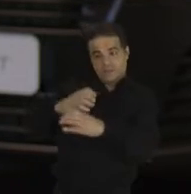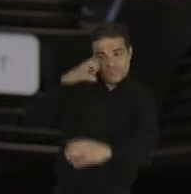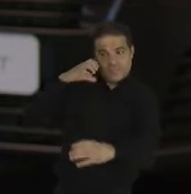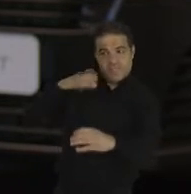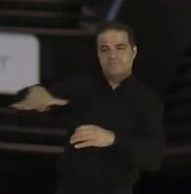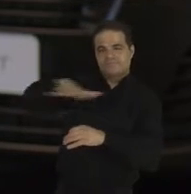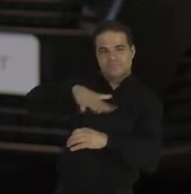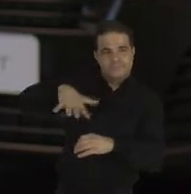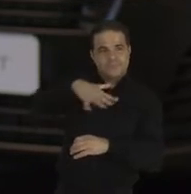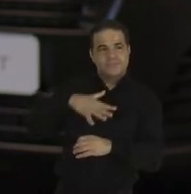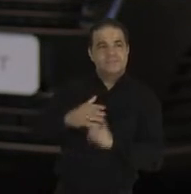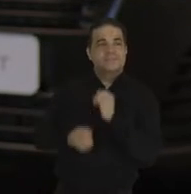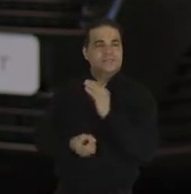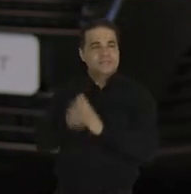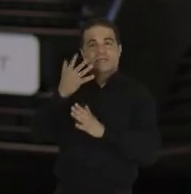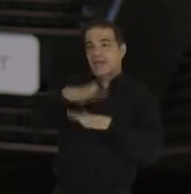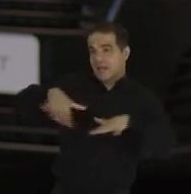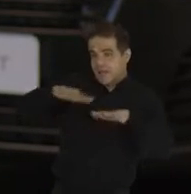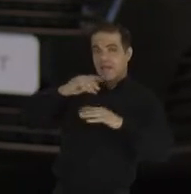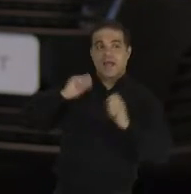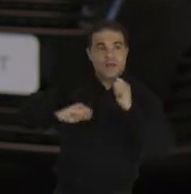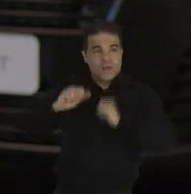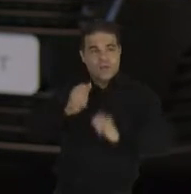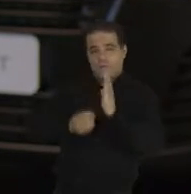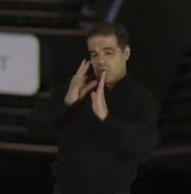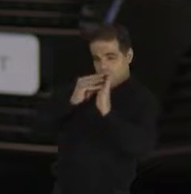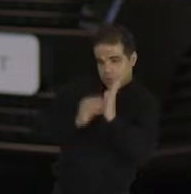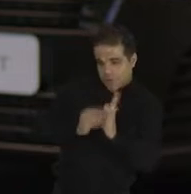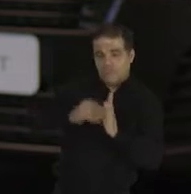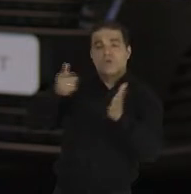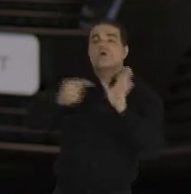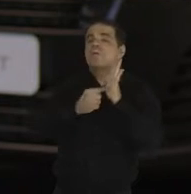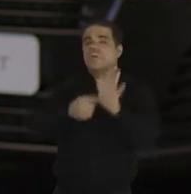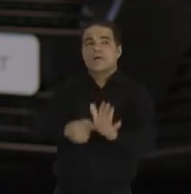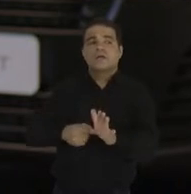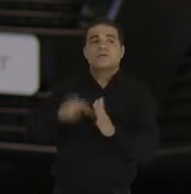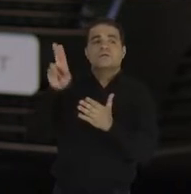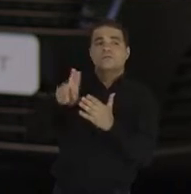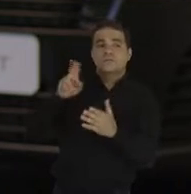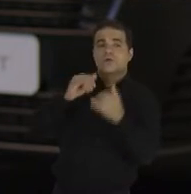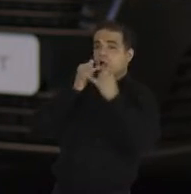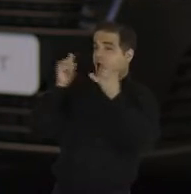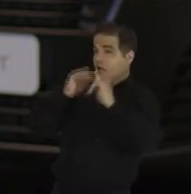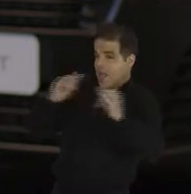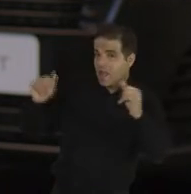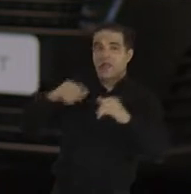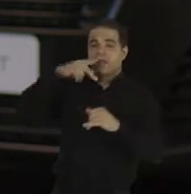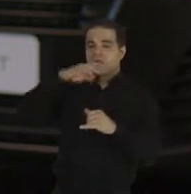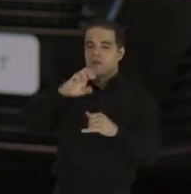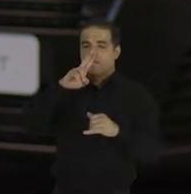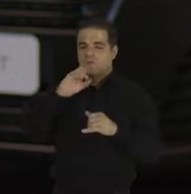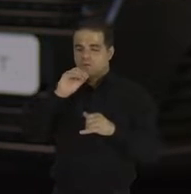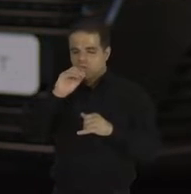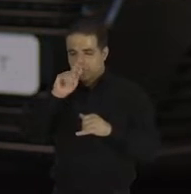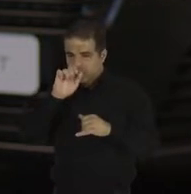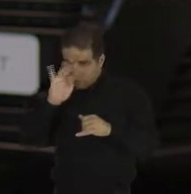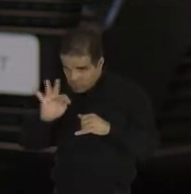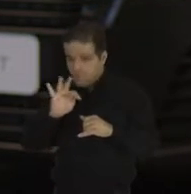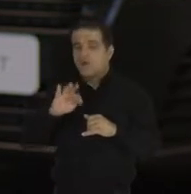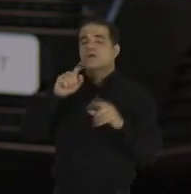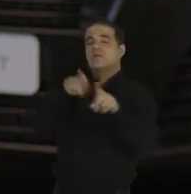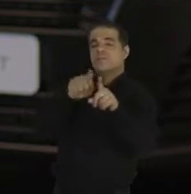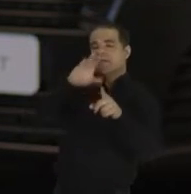atriz e criadora de conteúdo e hoje eu tô aqui pra apresentar pra vocês os utilitários elétricos da Peugeot e da Citroen